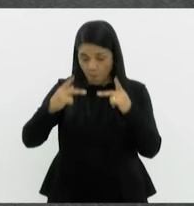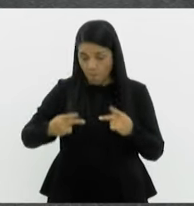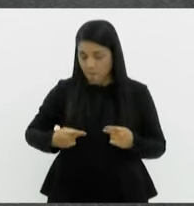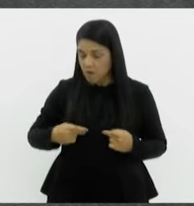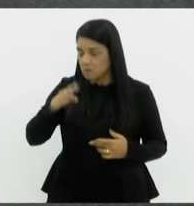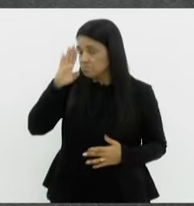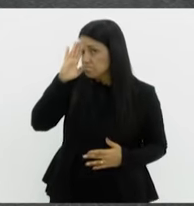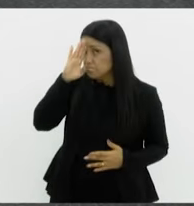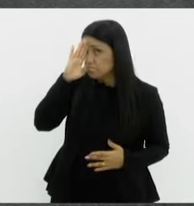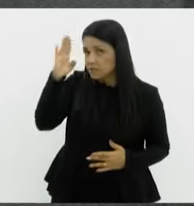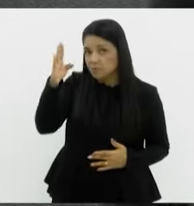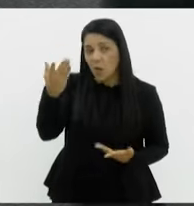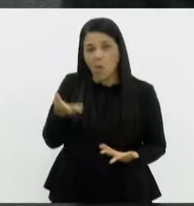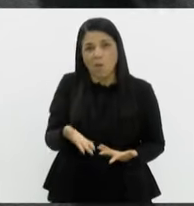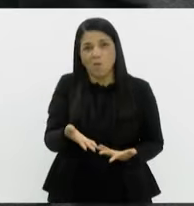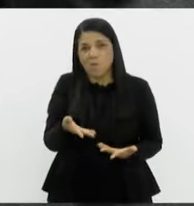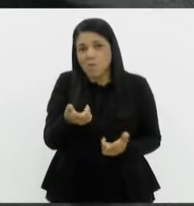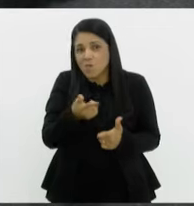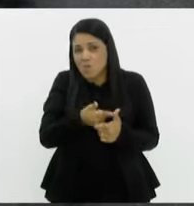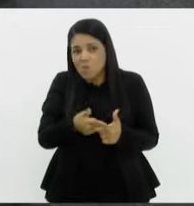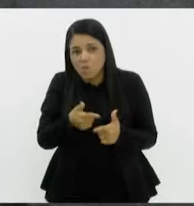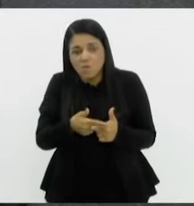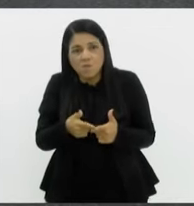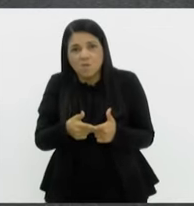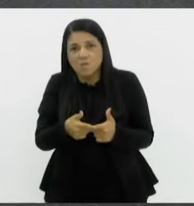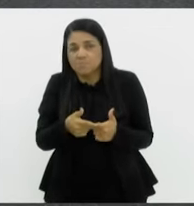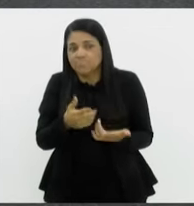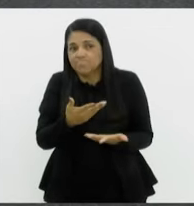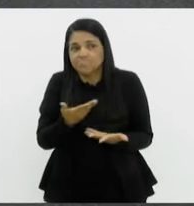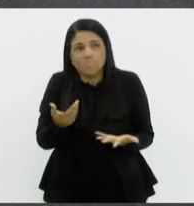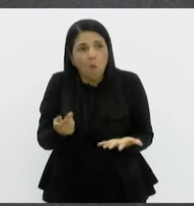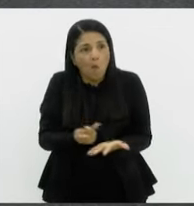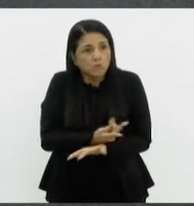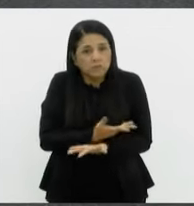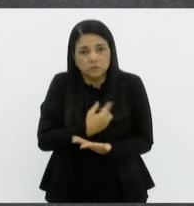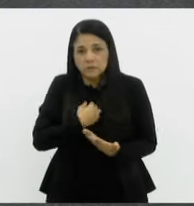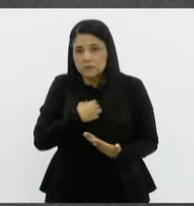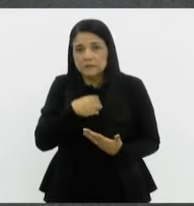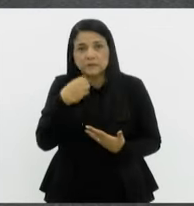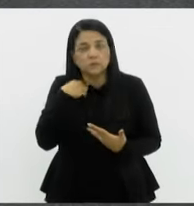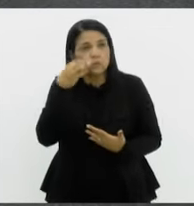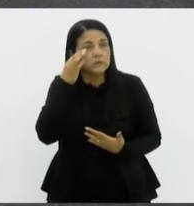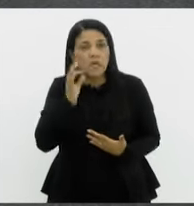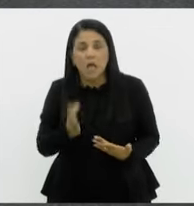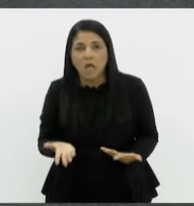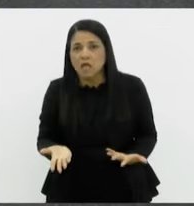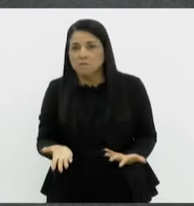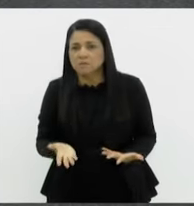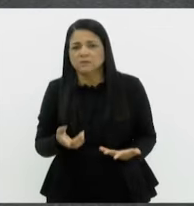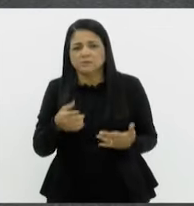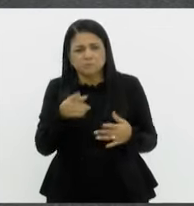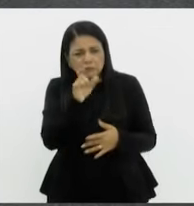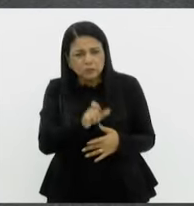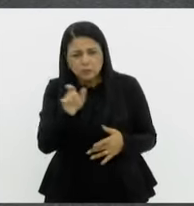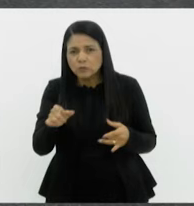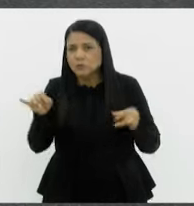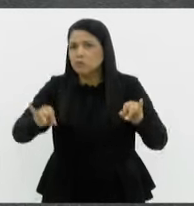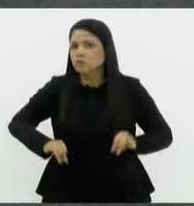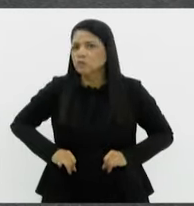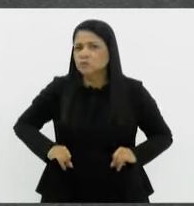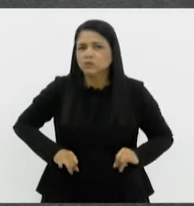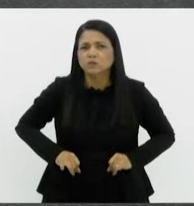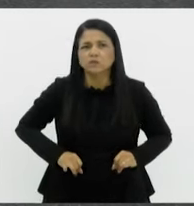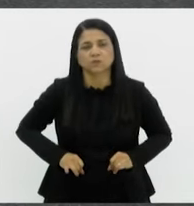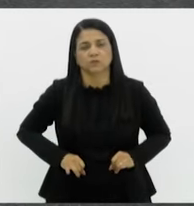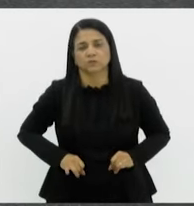é uma calamidade sem precedentes o que está acontecendo lá no Rio Grande do Sul, e as pessoas estão sofrendo muito. E